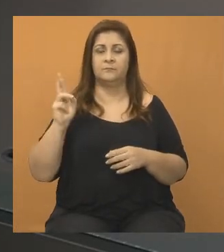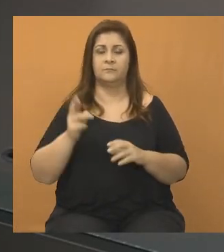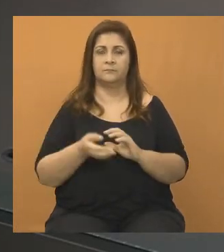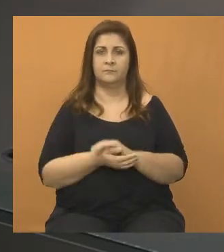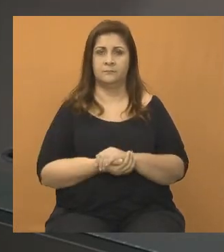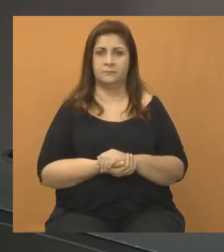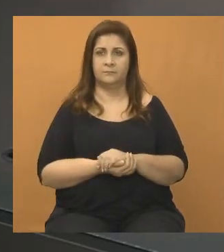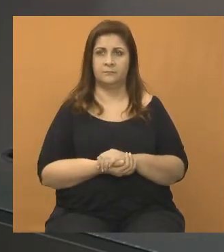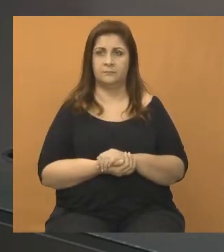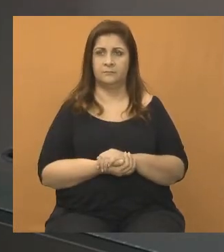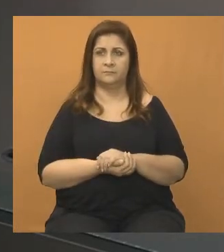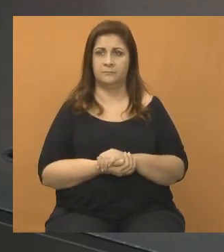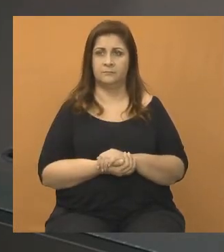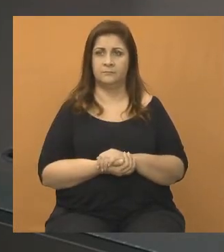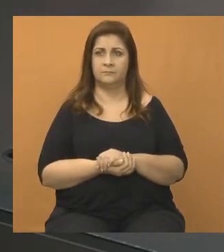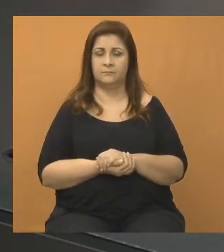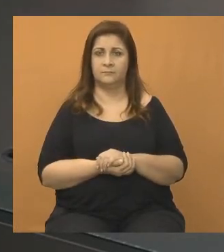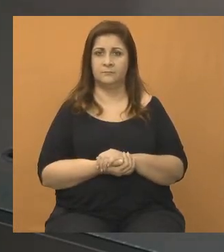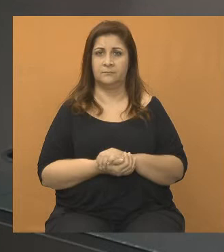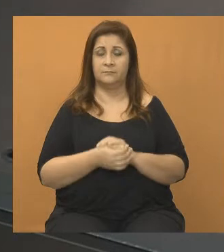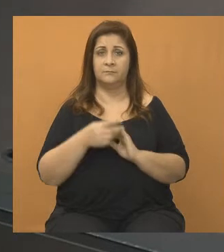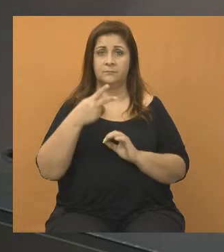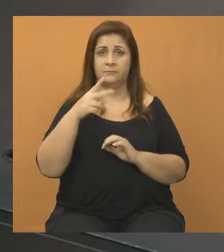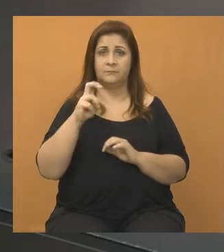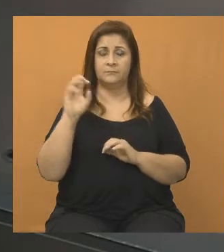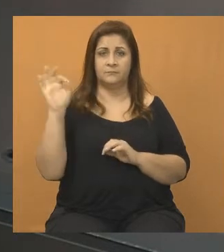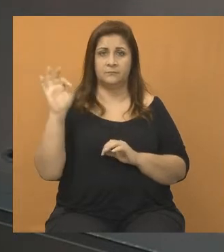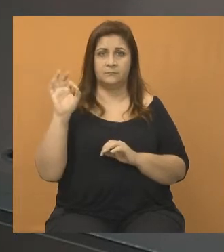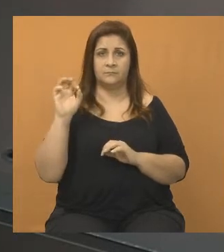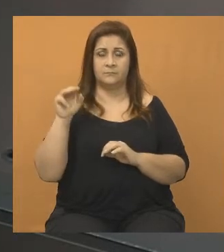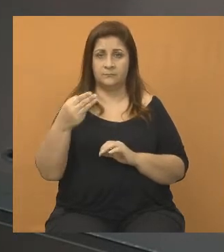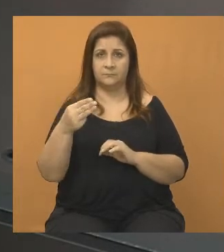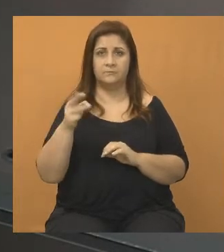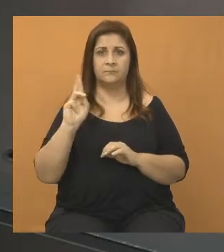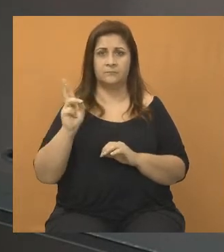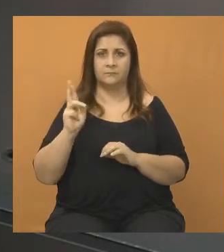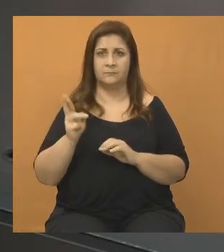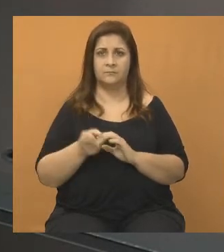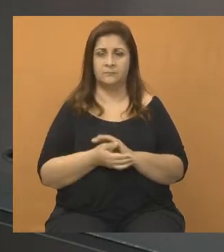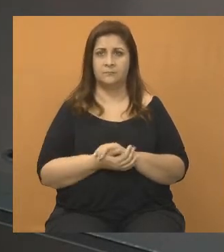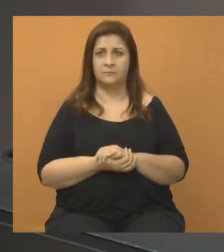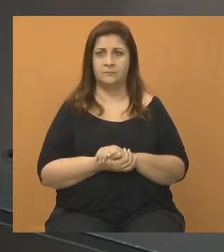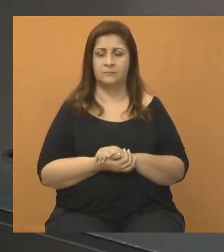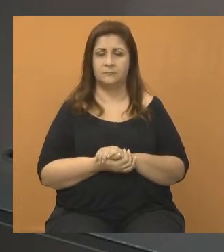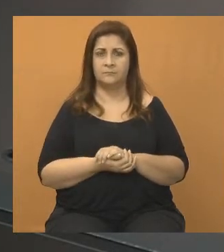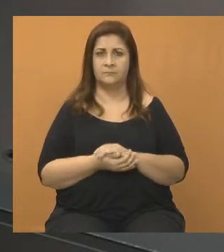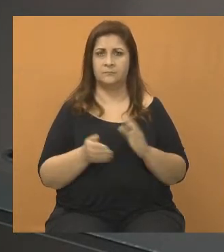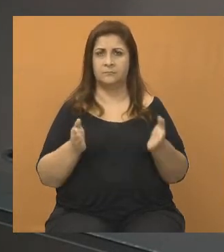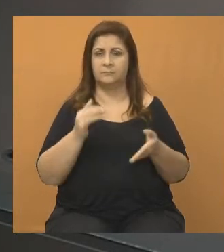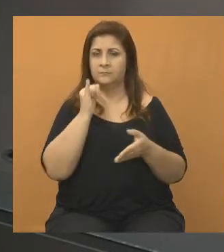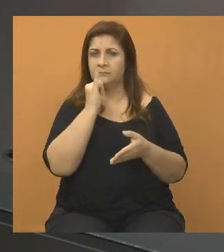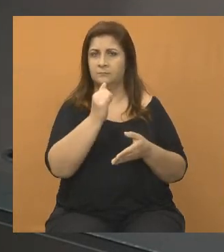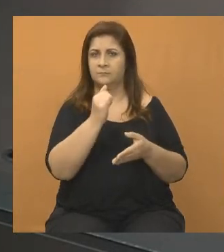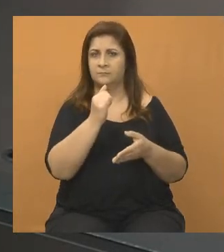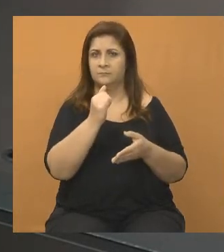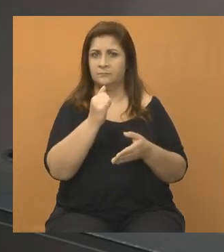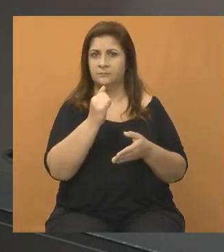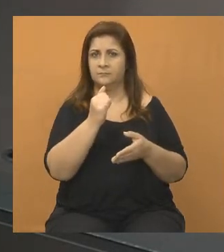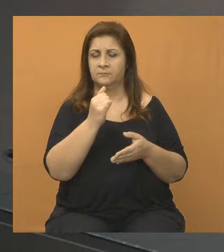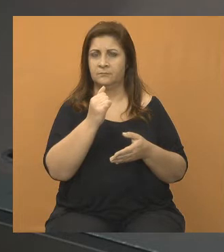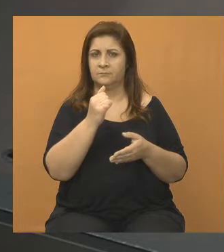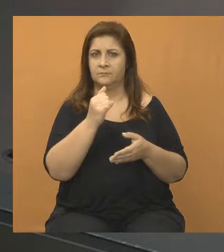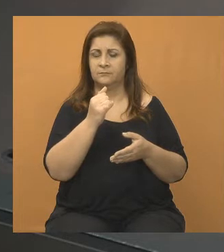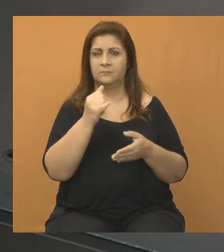87.989.000, tá? Sendo que 25 milhões foi anunciado recentemente na imprensa que seria